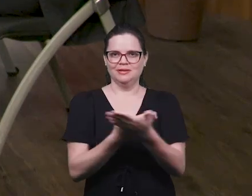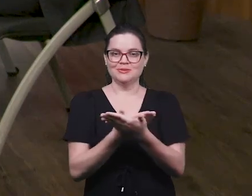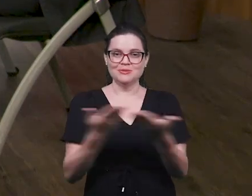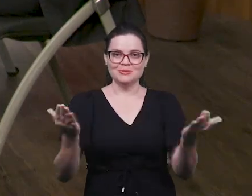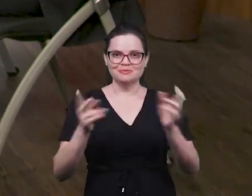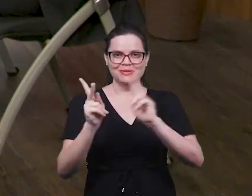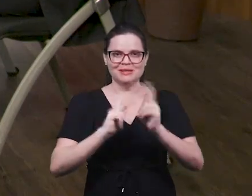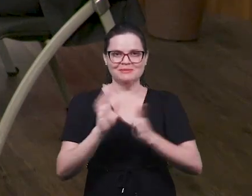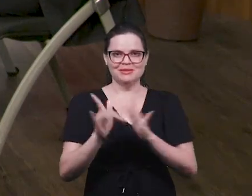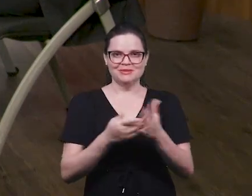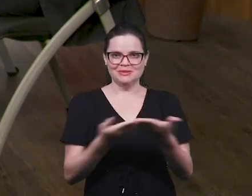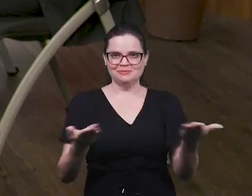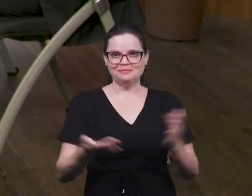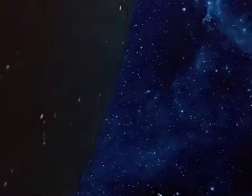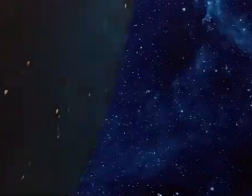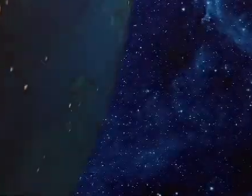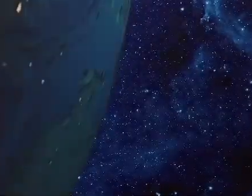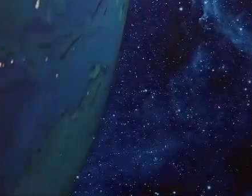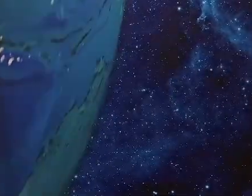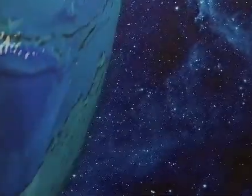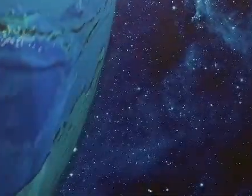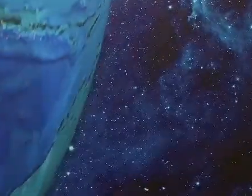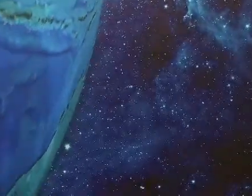todos. A paz Que do Deus Senhor. os abençoe. Amém. Pode ser.